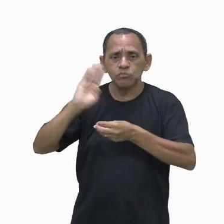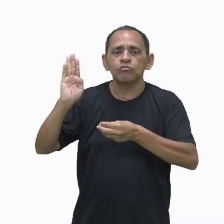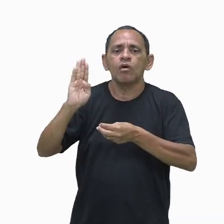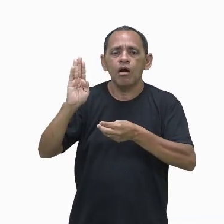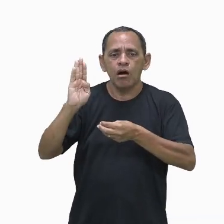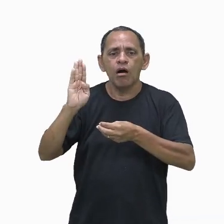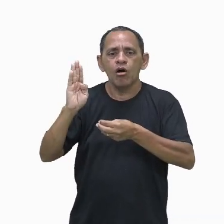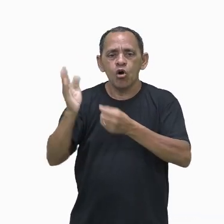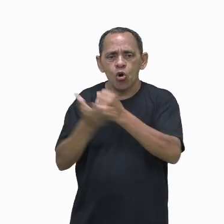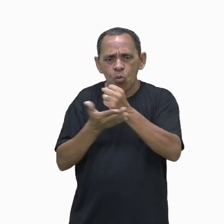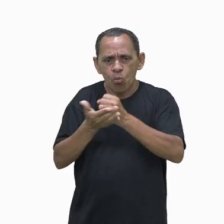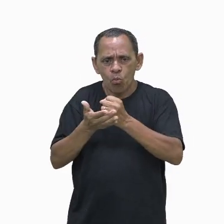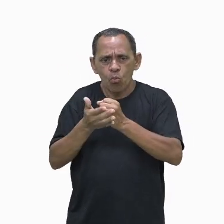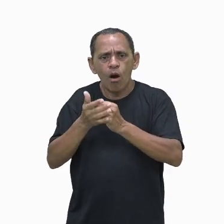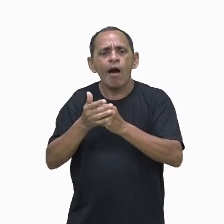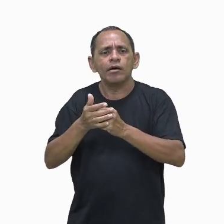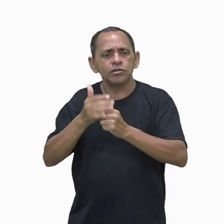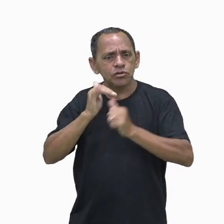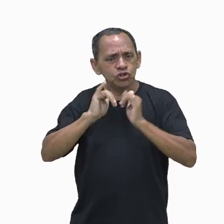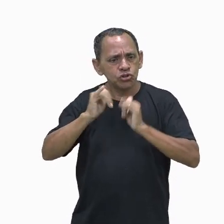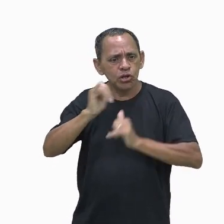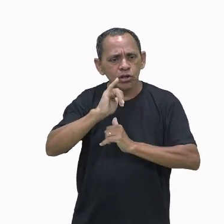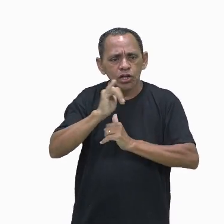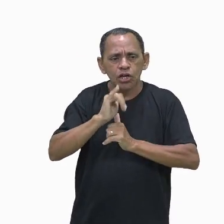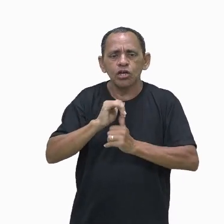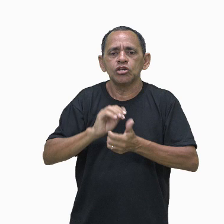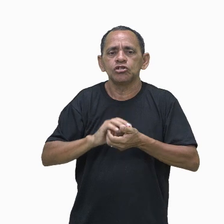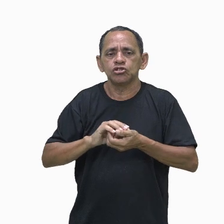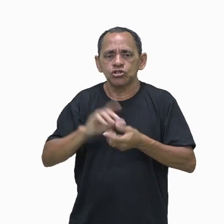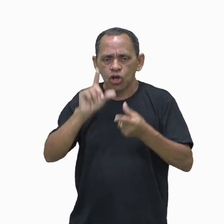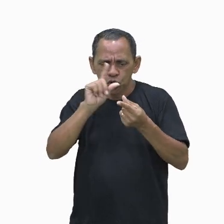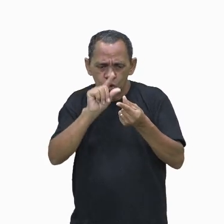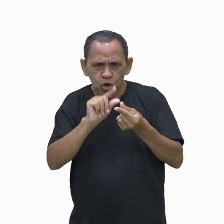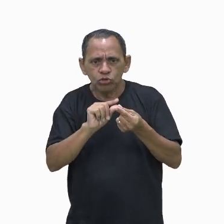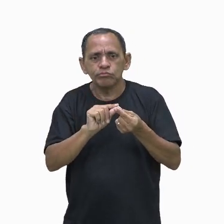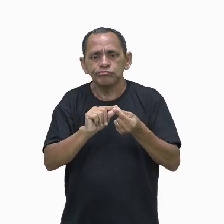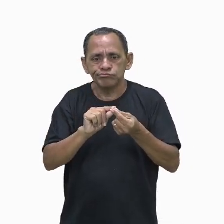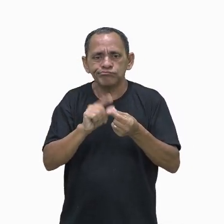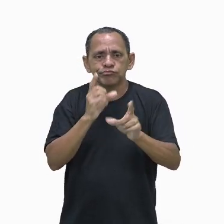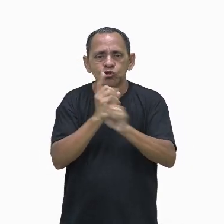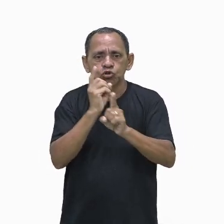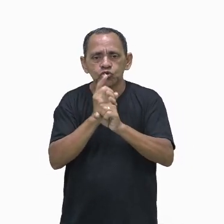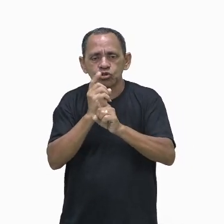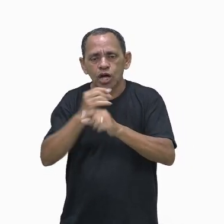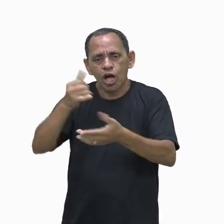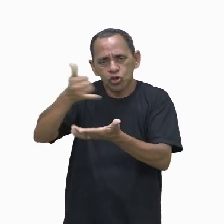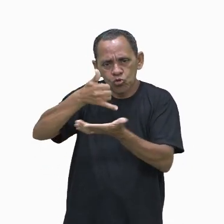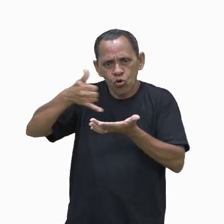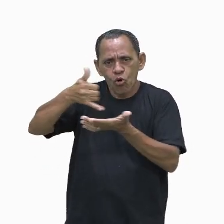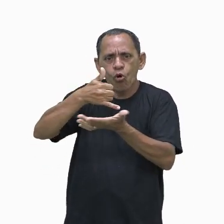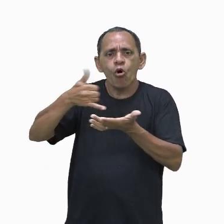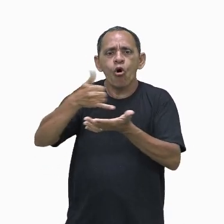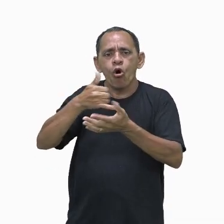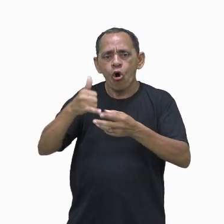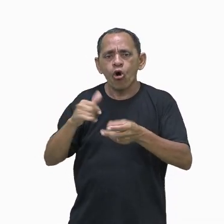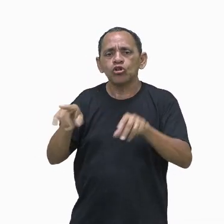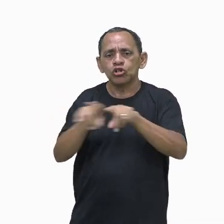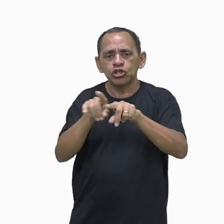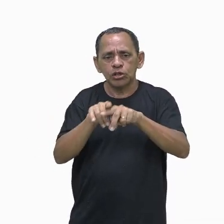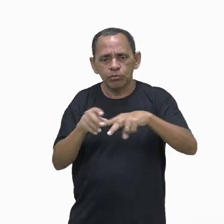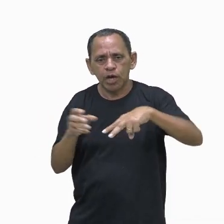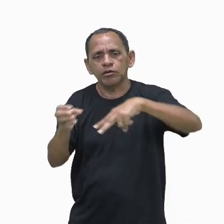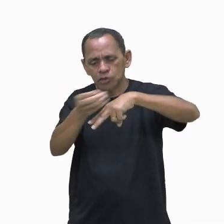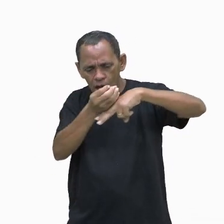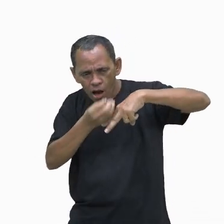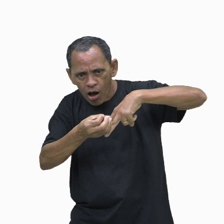dos organismos encontrados em forma de gordura e óleo, né? Outra classificação são os